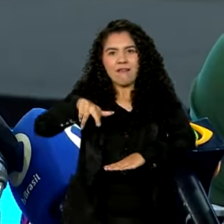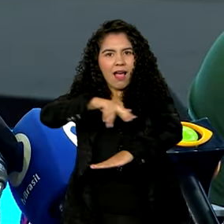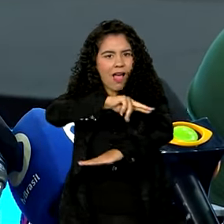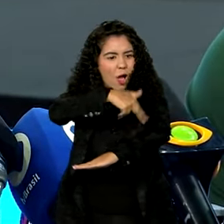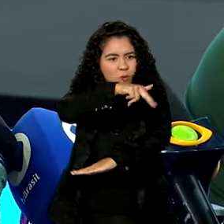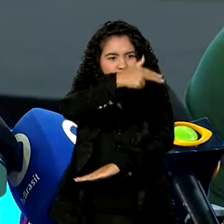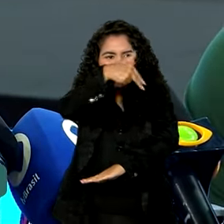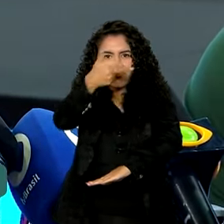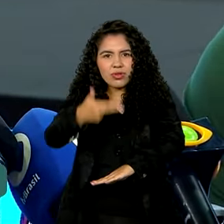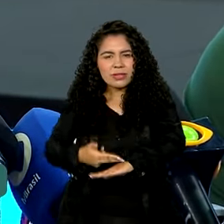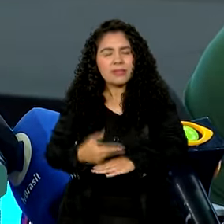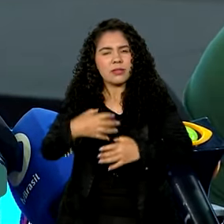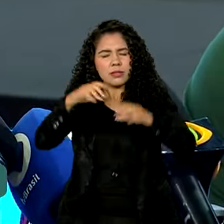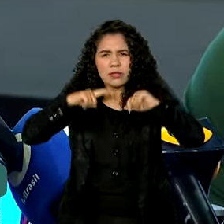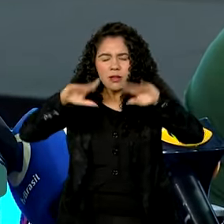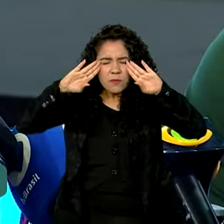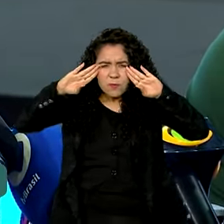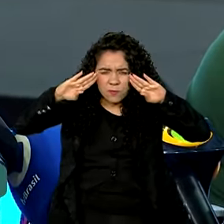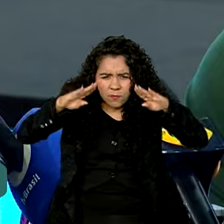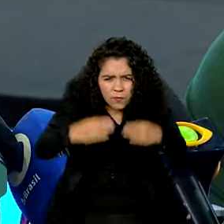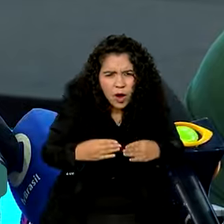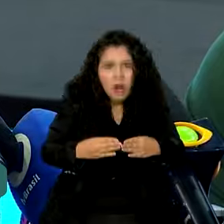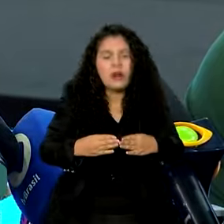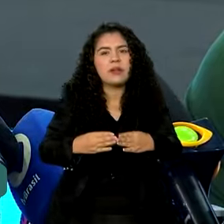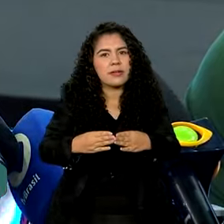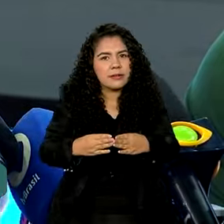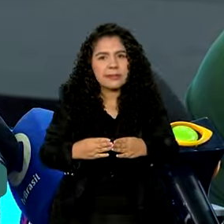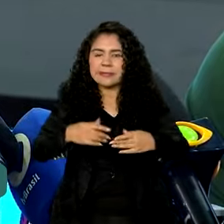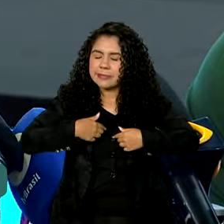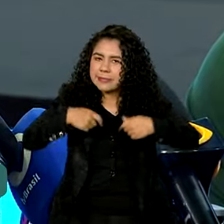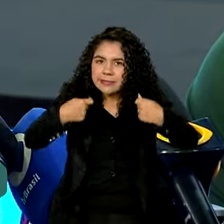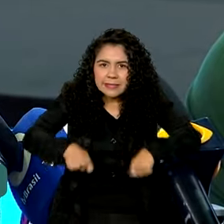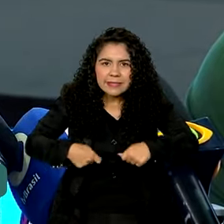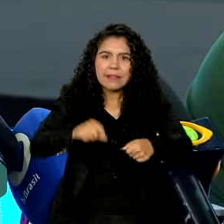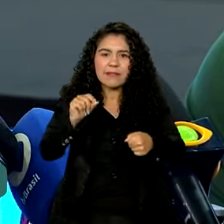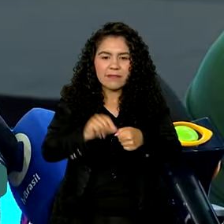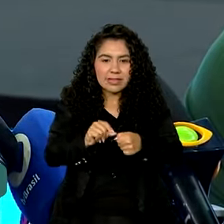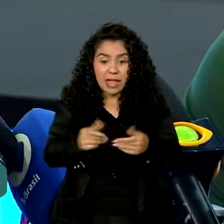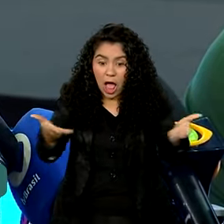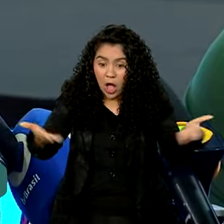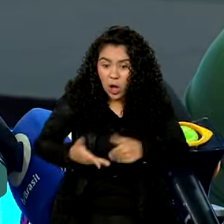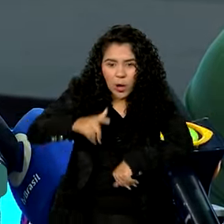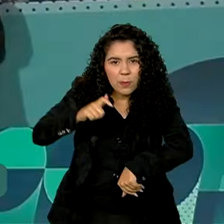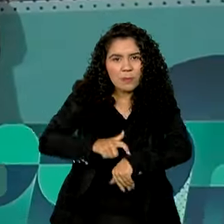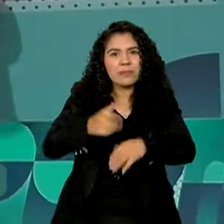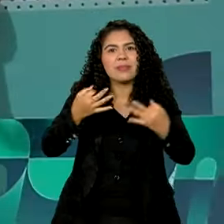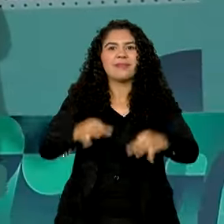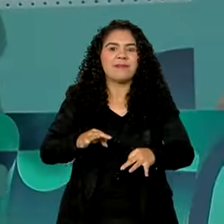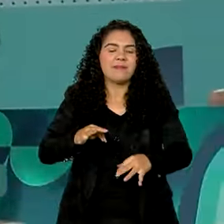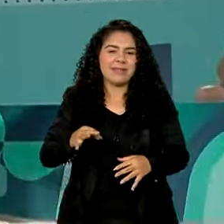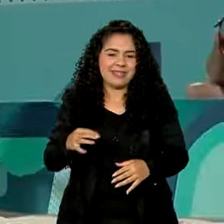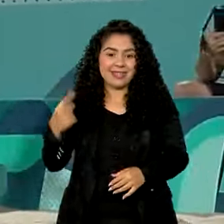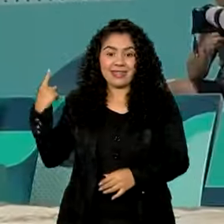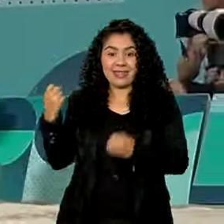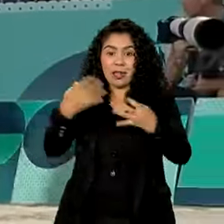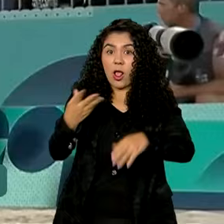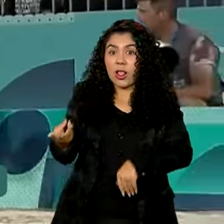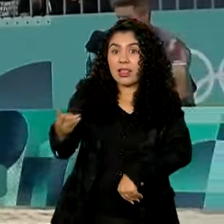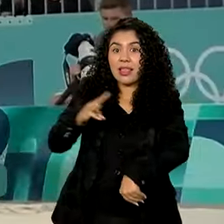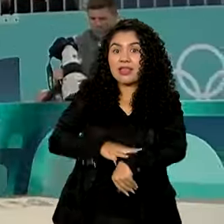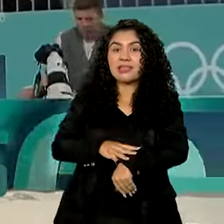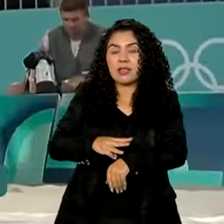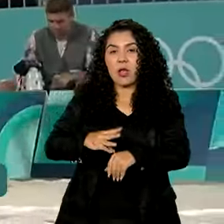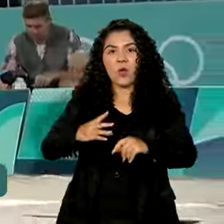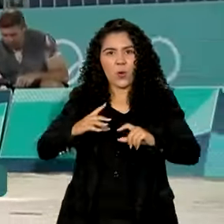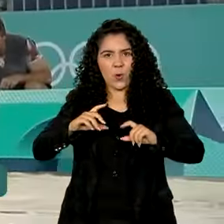firme, sabe, concentrada no que eu precisava fazer, e era só fazer, porque esse era o momento que deixou muito diferente. O terceiro ouro veio do